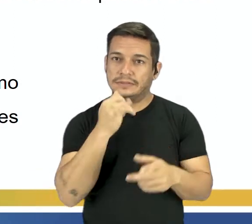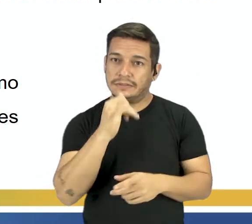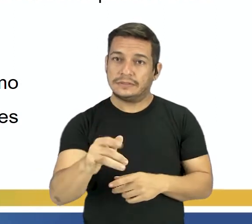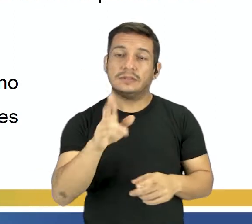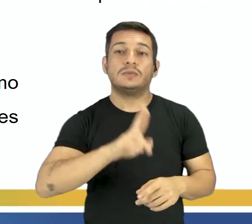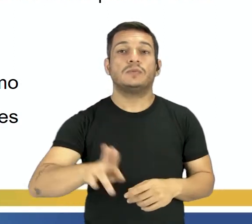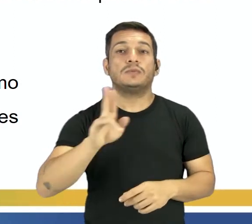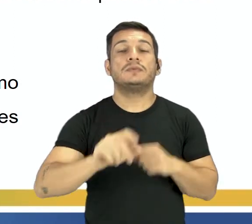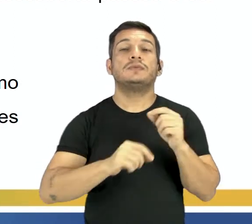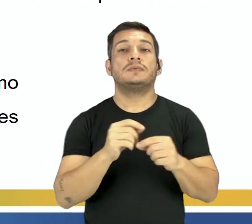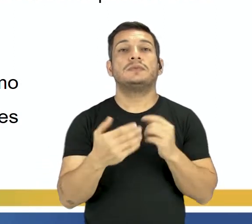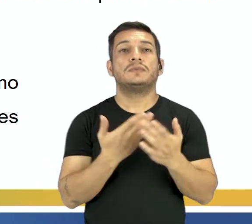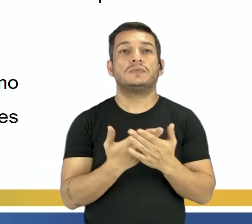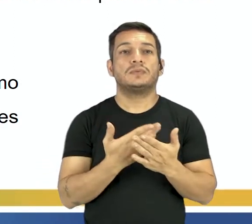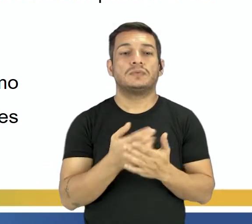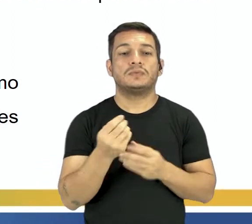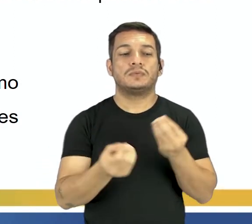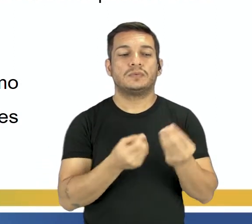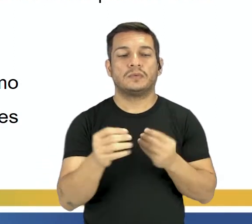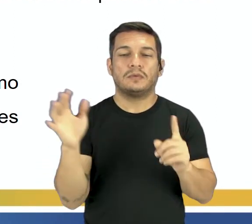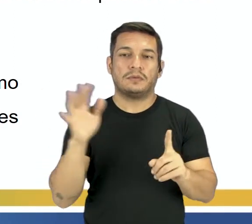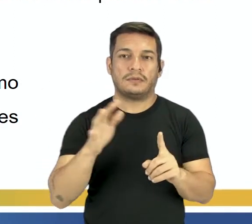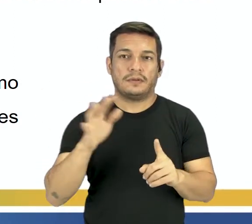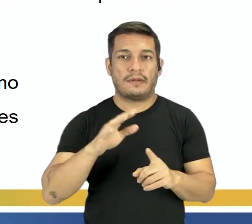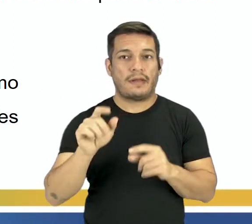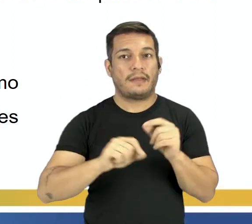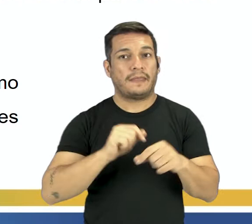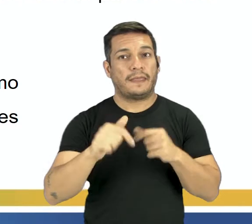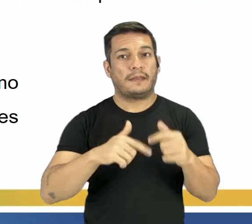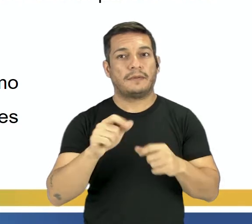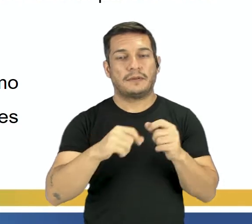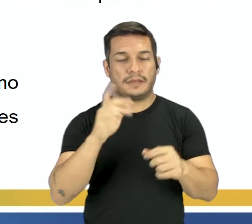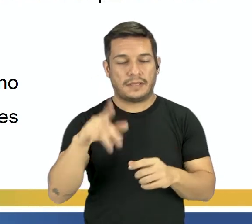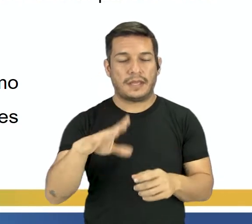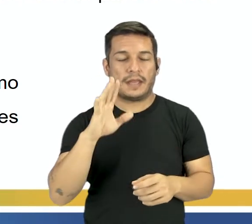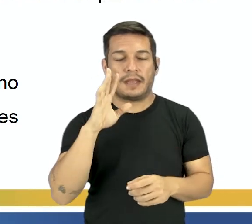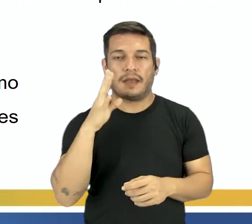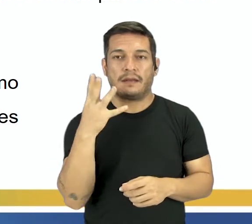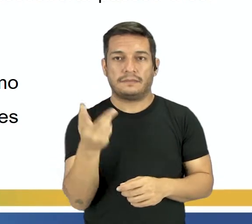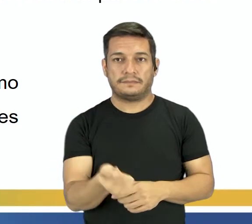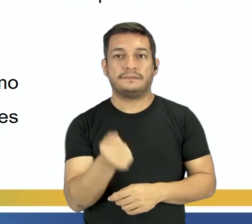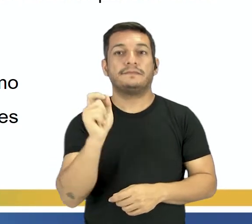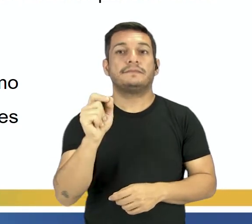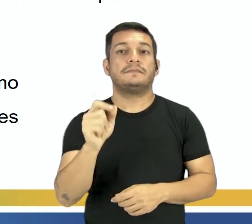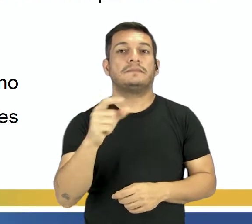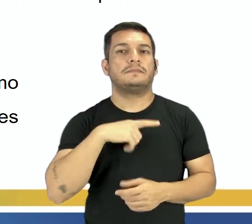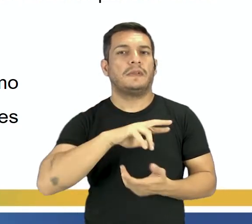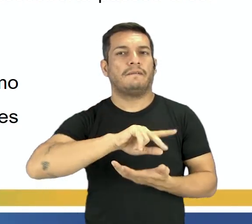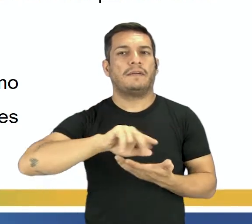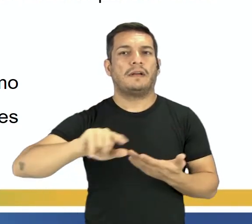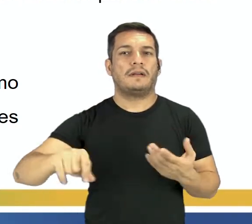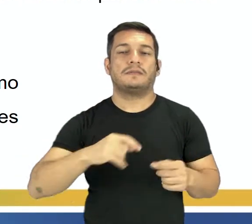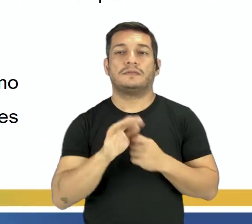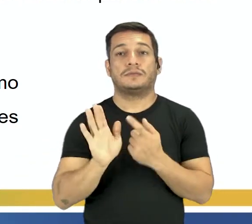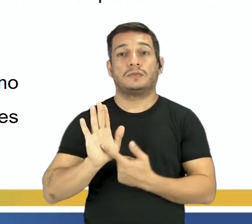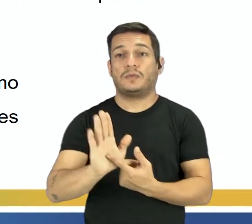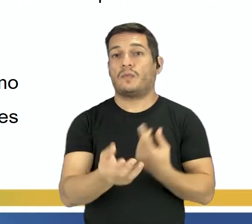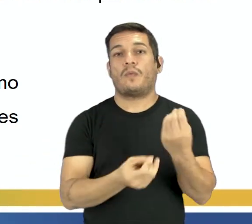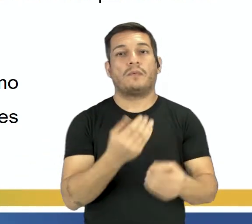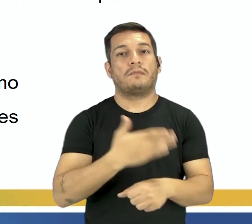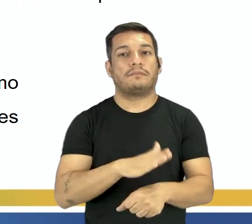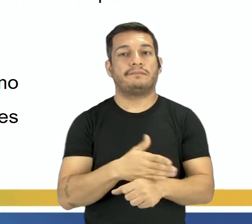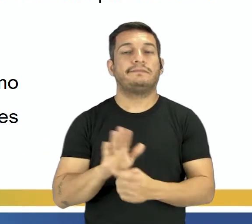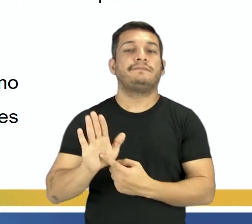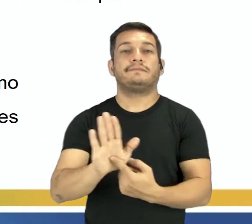utilizam estudos de indução como forma de trabalho, já que é uma forma eficiente e tem diversas formas de ser postas em